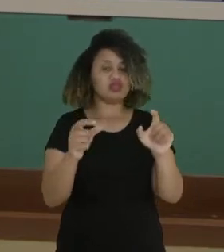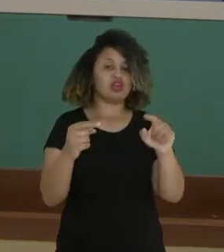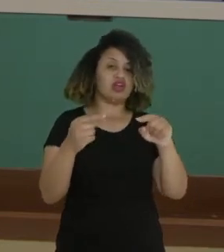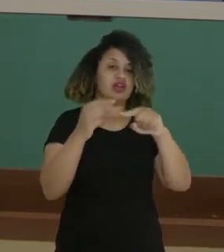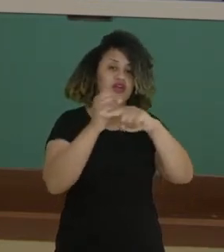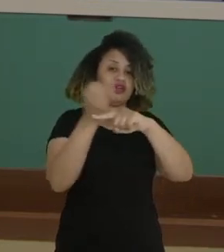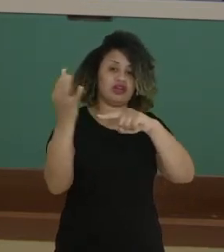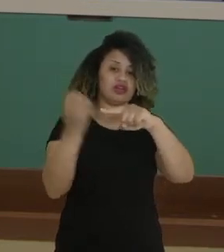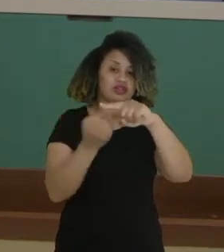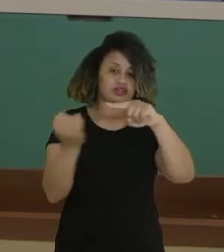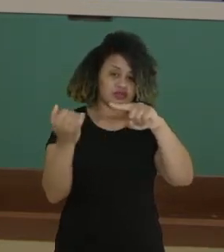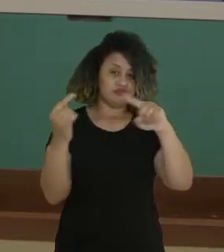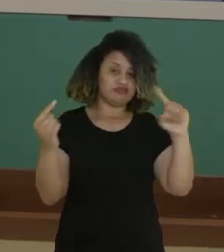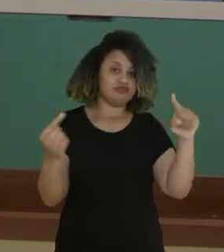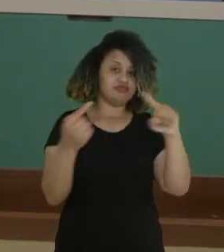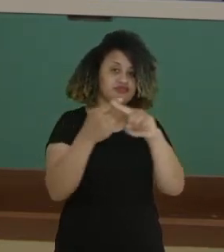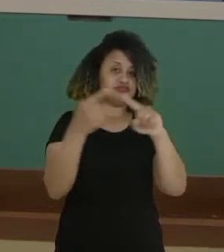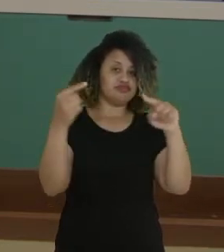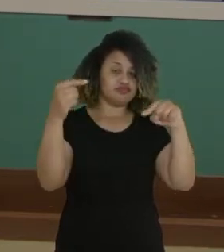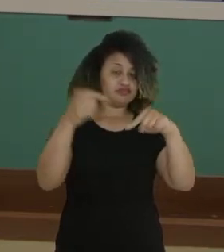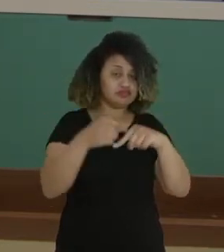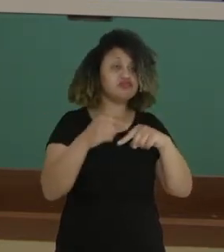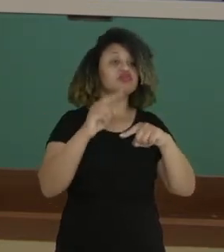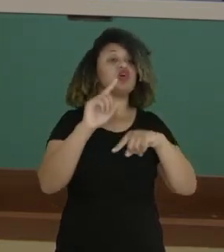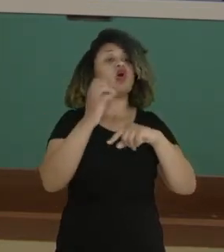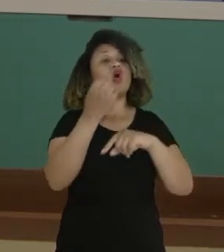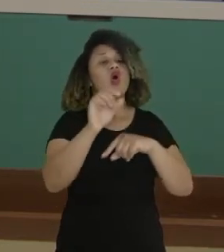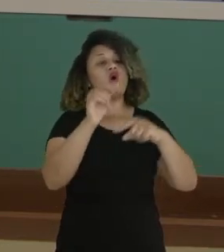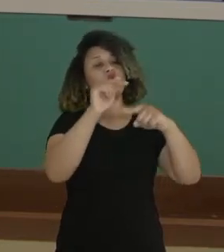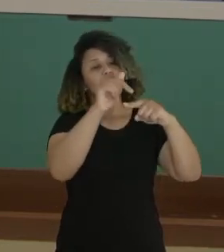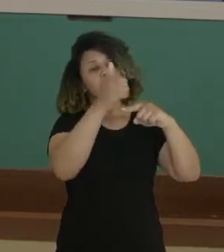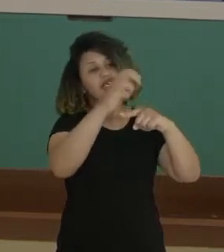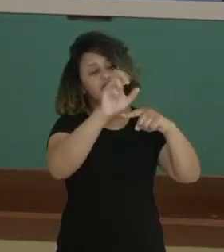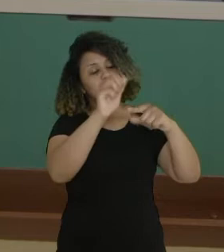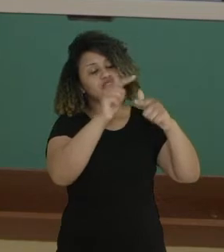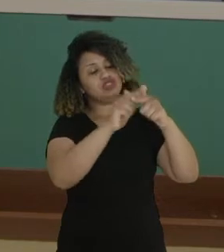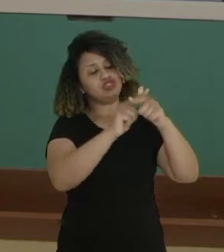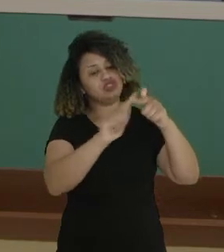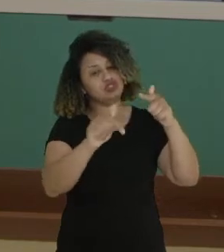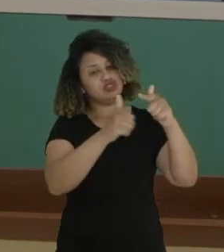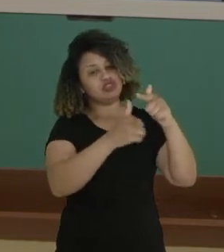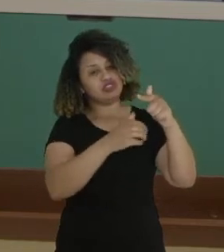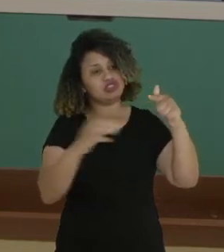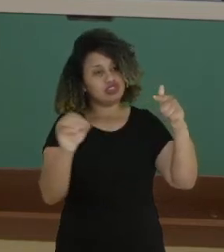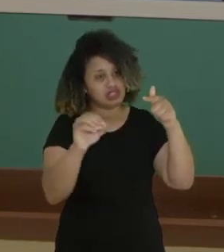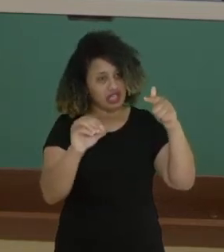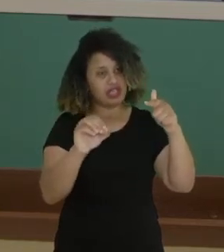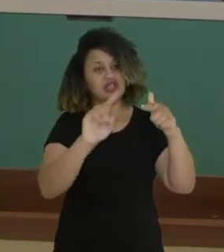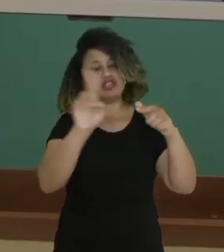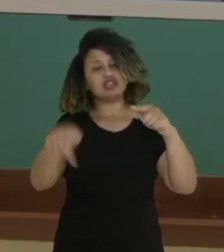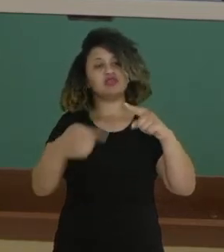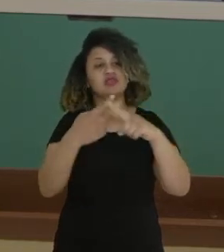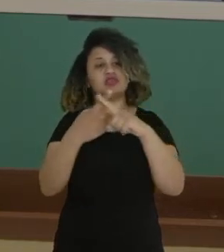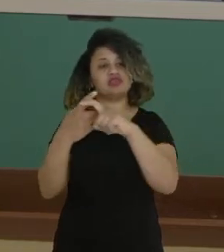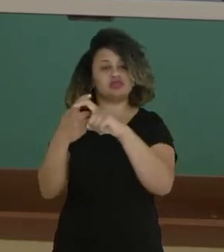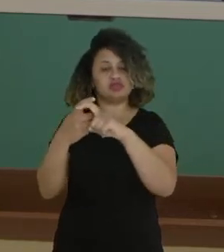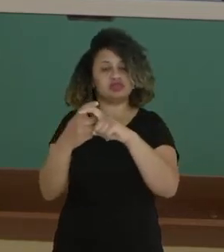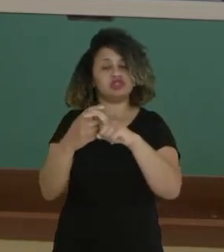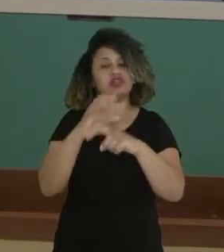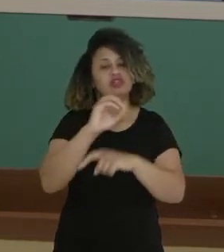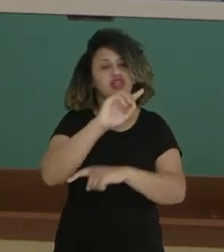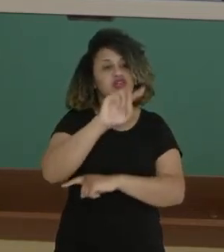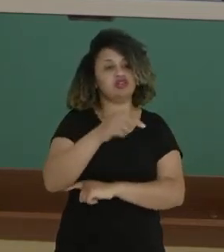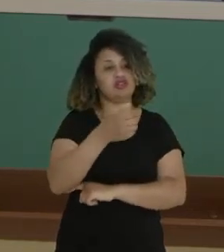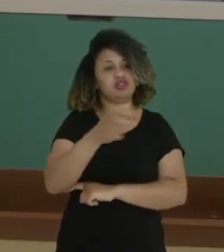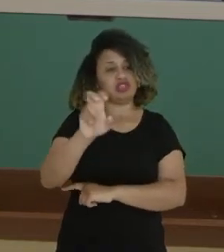o numerador pelo denominador. Ou você divide aqui, 15 dividido por 100 é